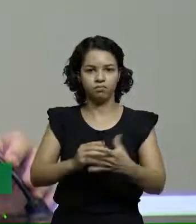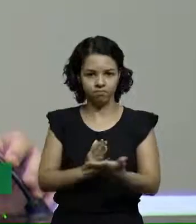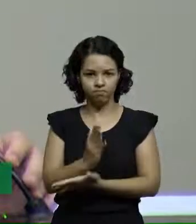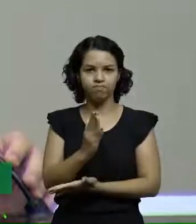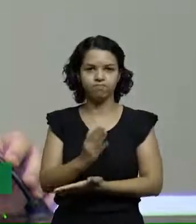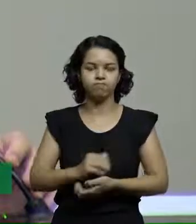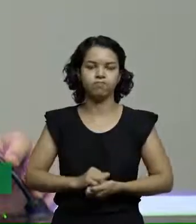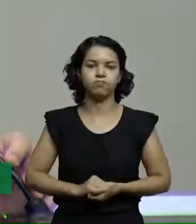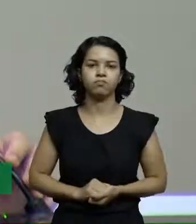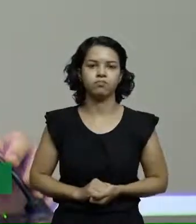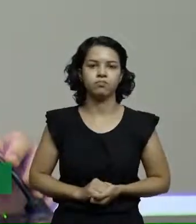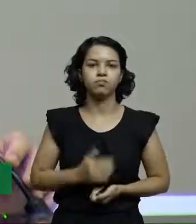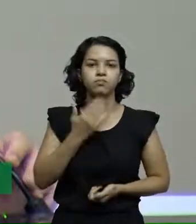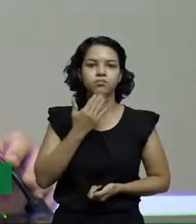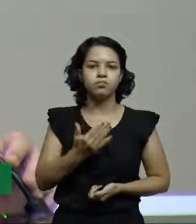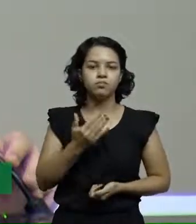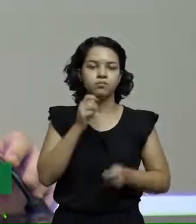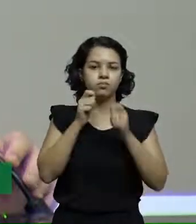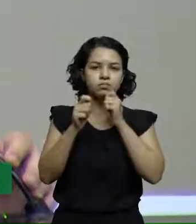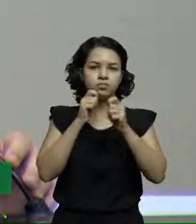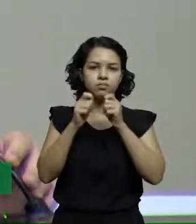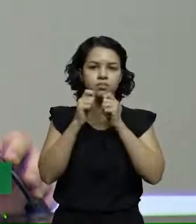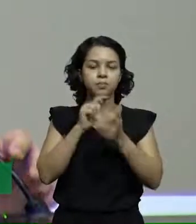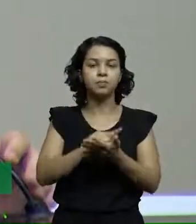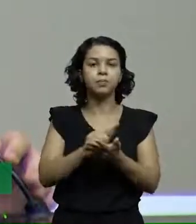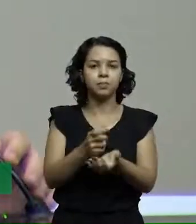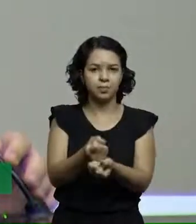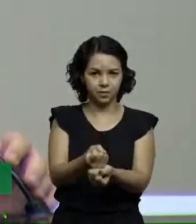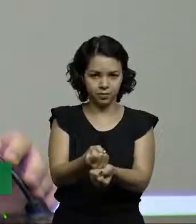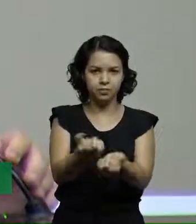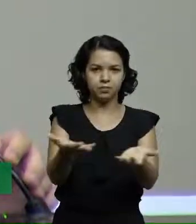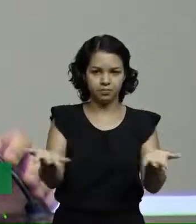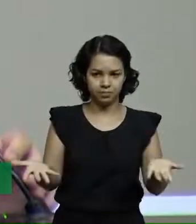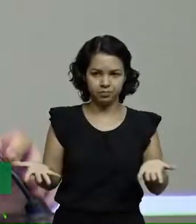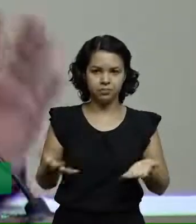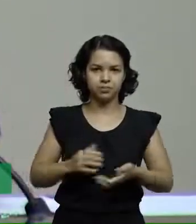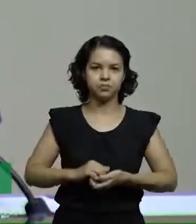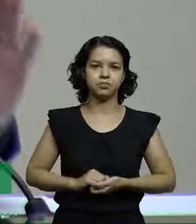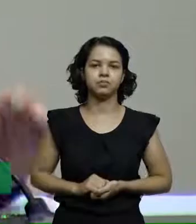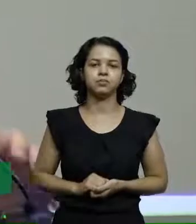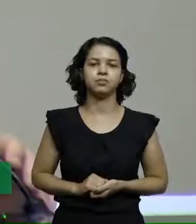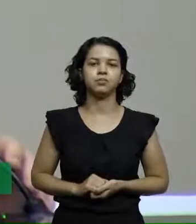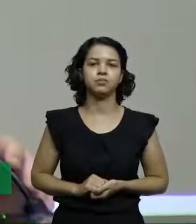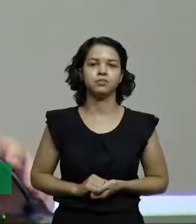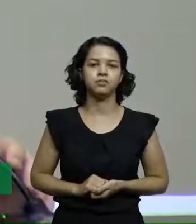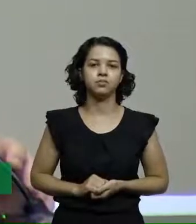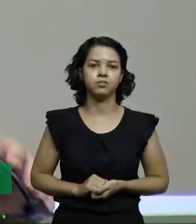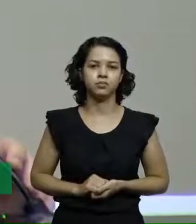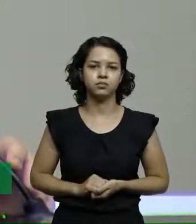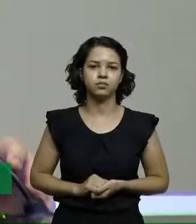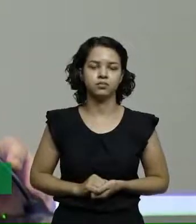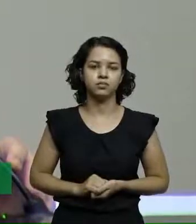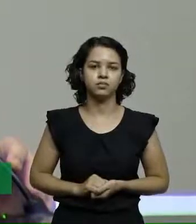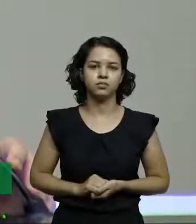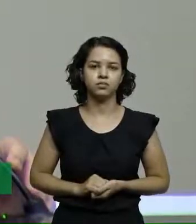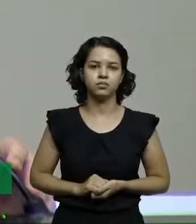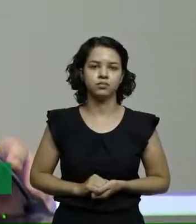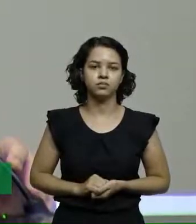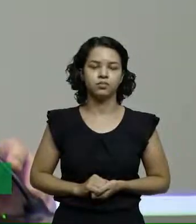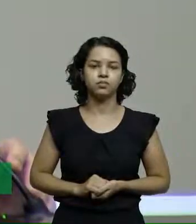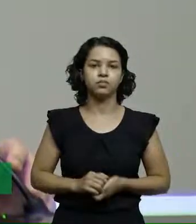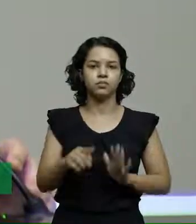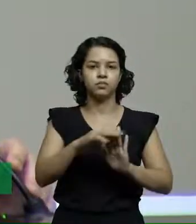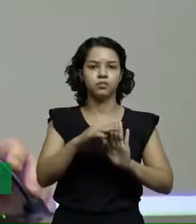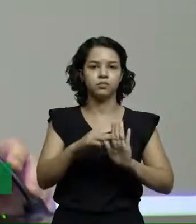aprovada. Solicito à assessoria que proceda à distribuição do expediente.